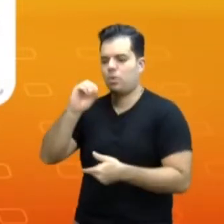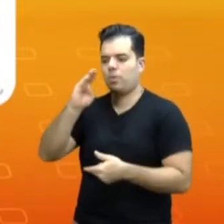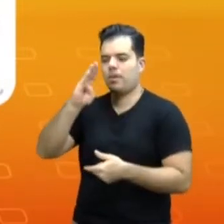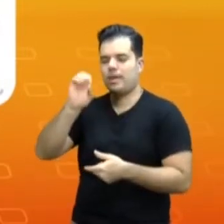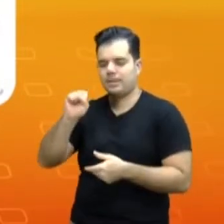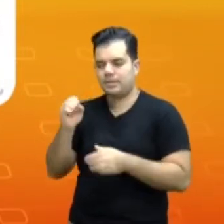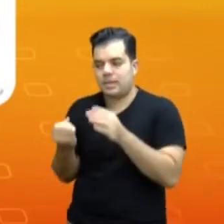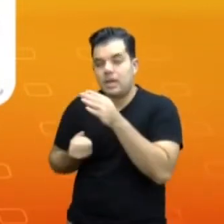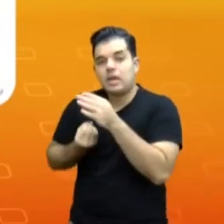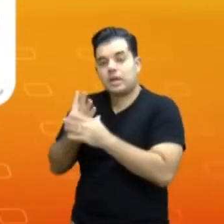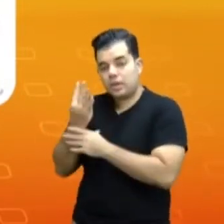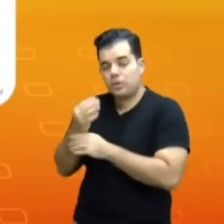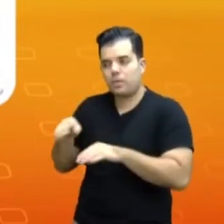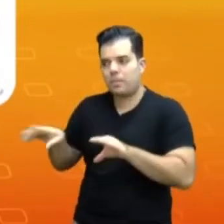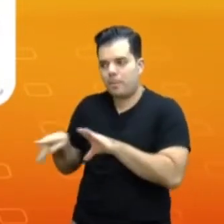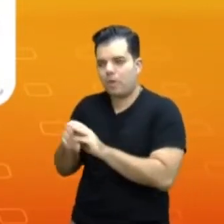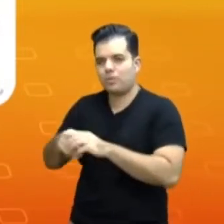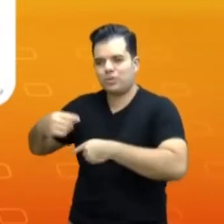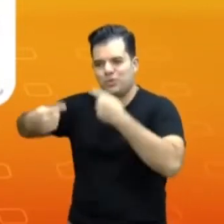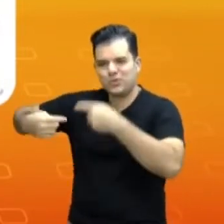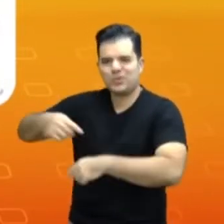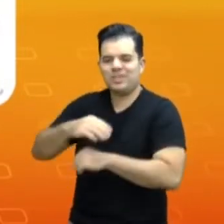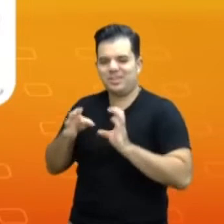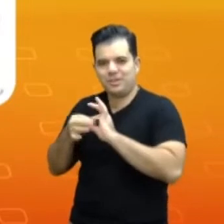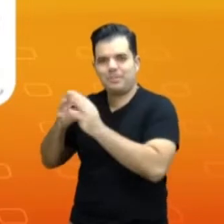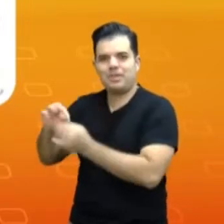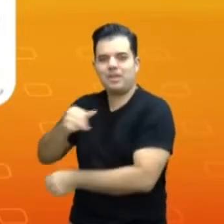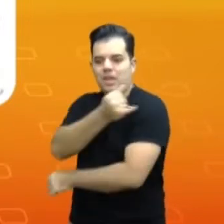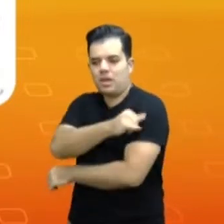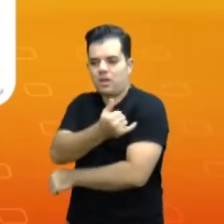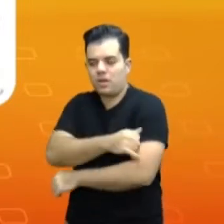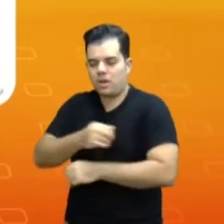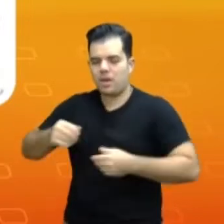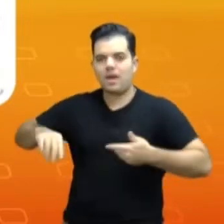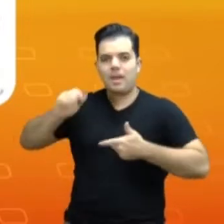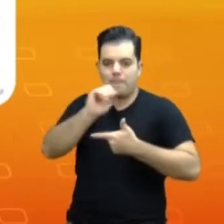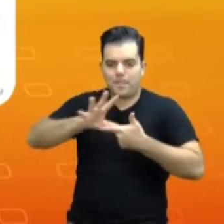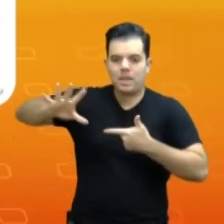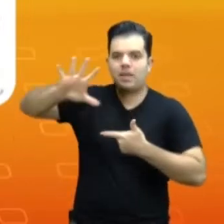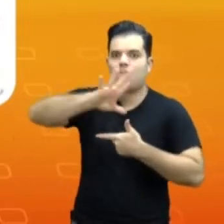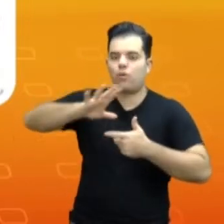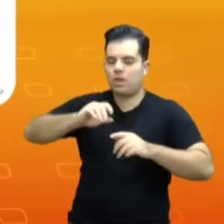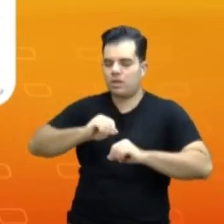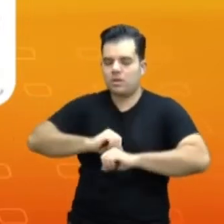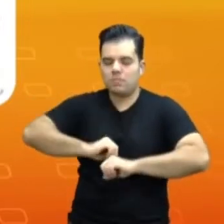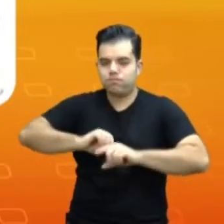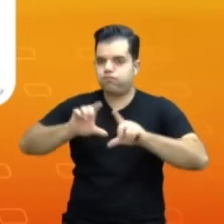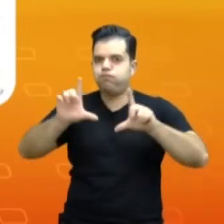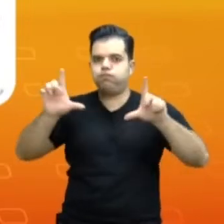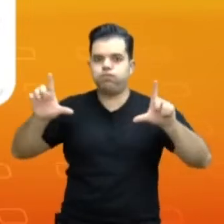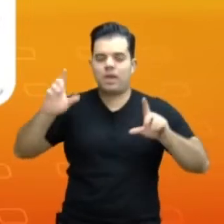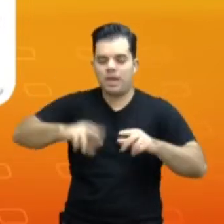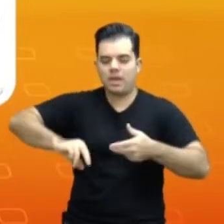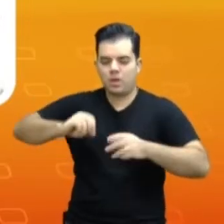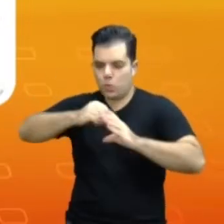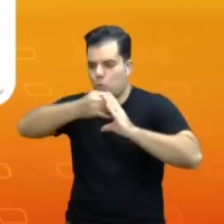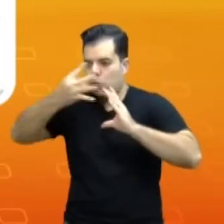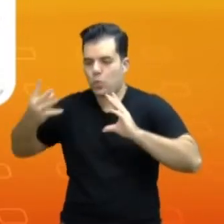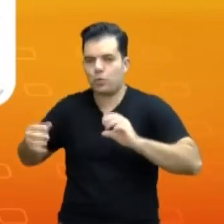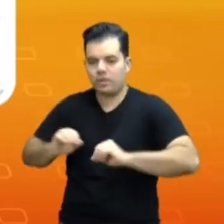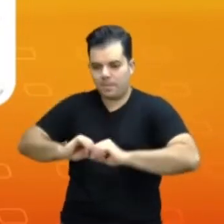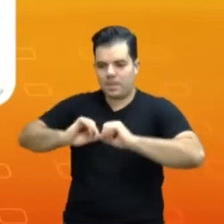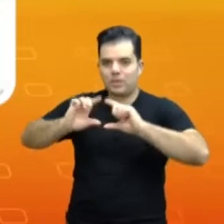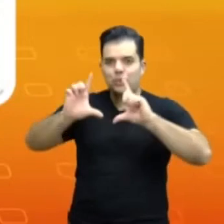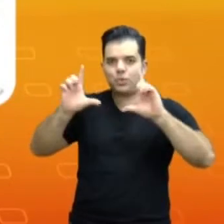os Jogos do Rio, mas aumentou uma plataforma de geração de conteúdo para disponibilizar para os detentores, porque,